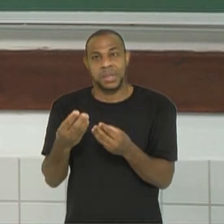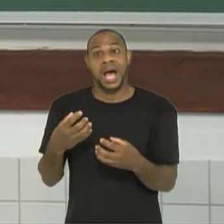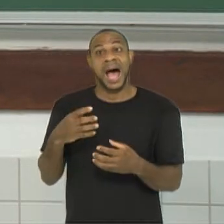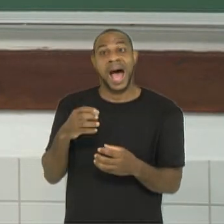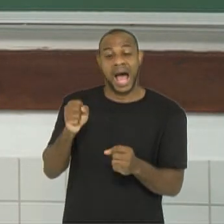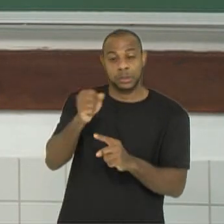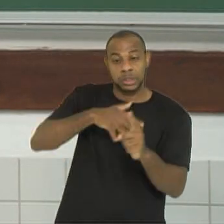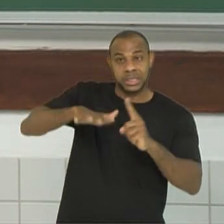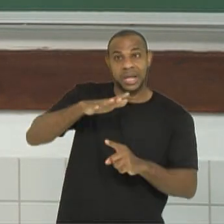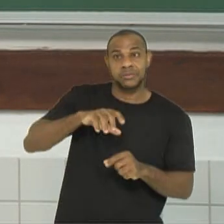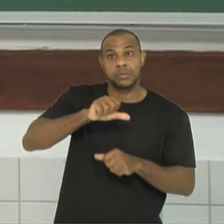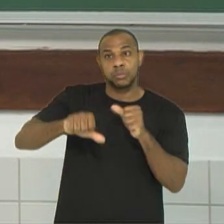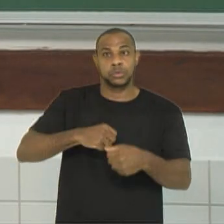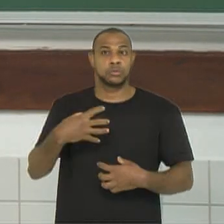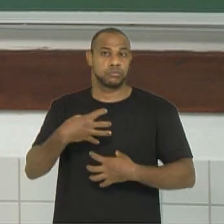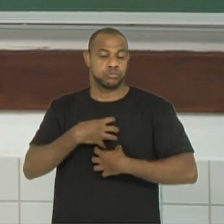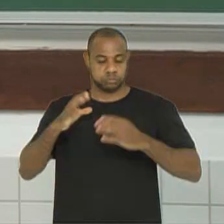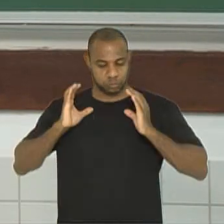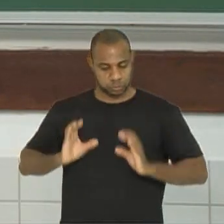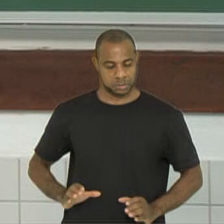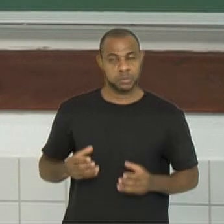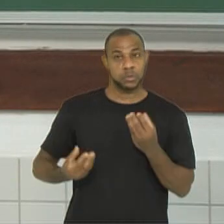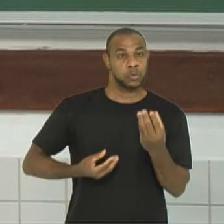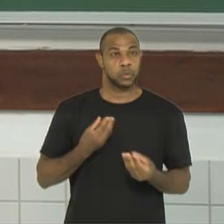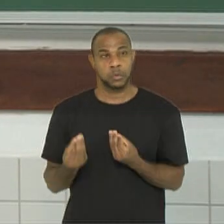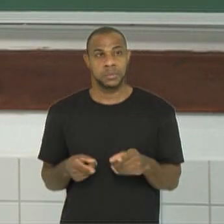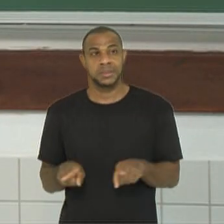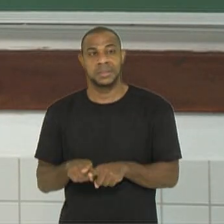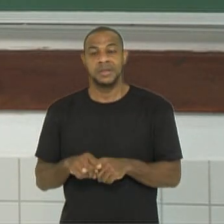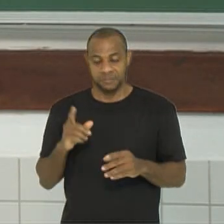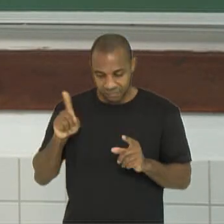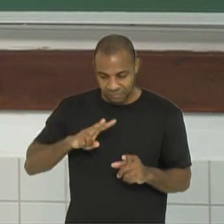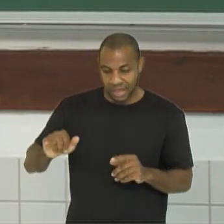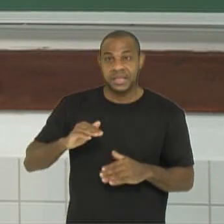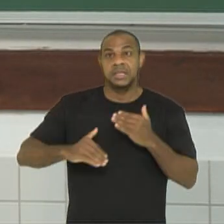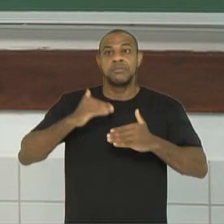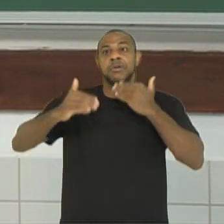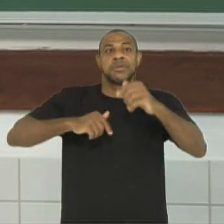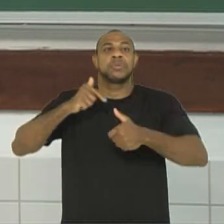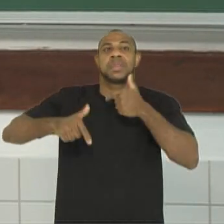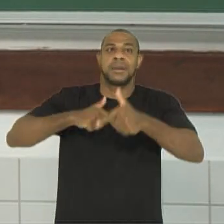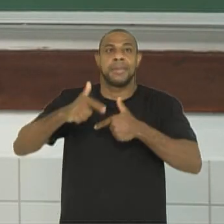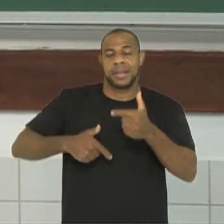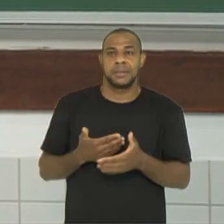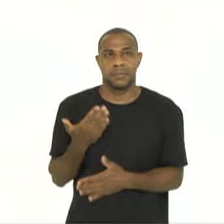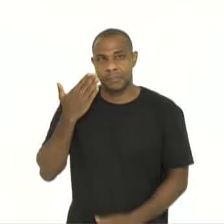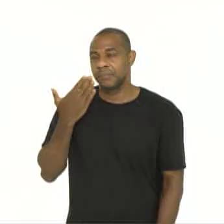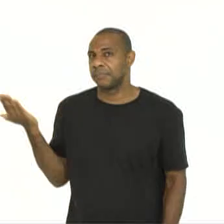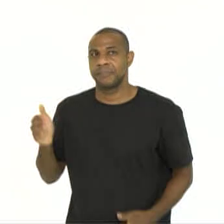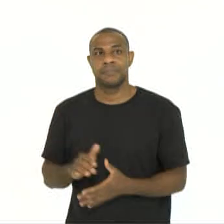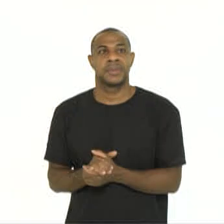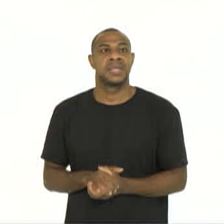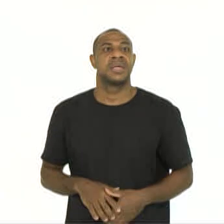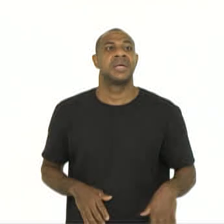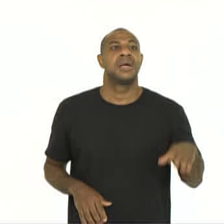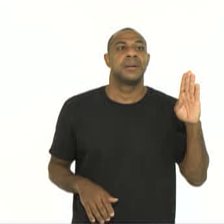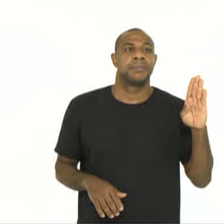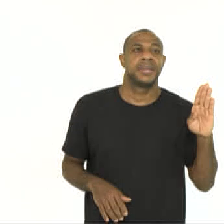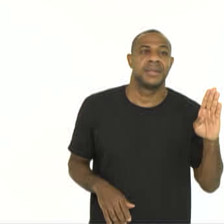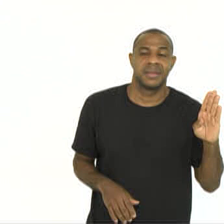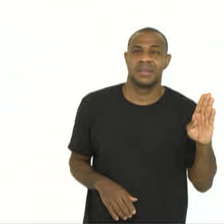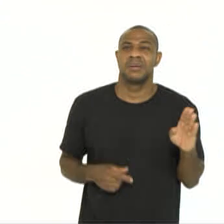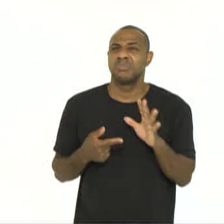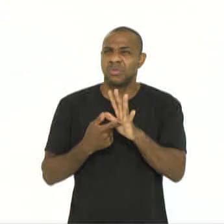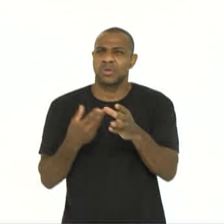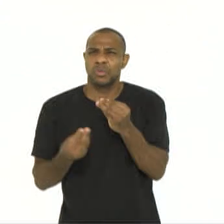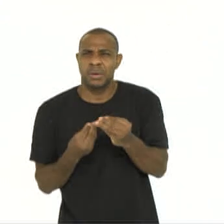comportamento. Então, ao mudar de comportamento, ele vai desenvolver exatamente esse trabalho de crítica. E a letra B, mostrar ao público como a beleza